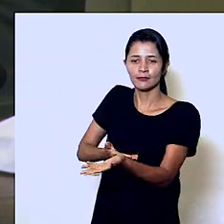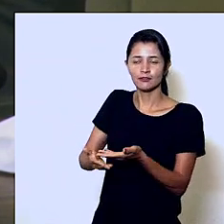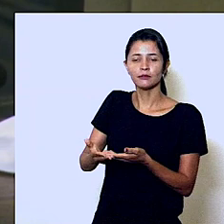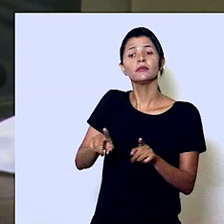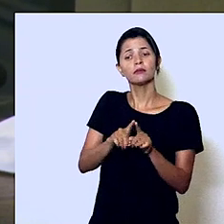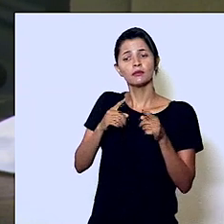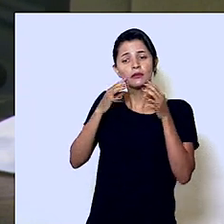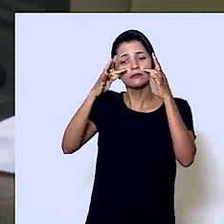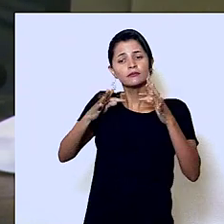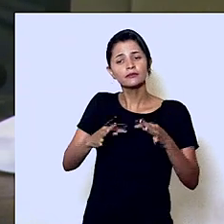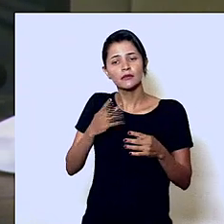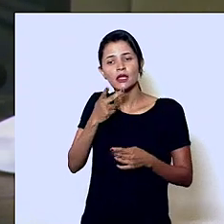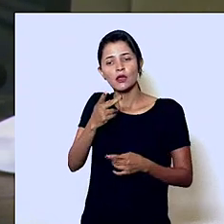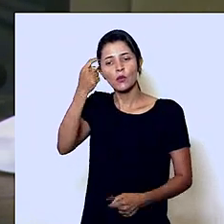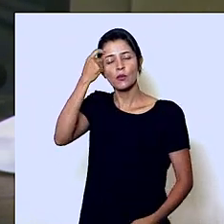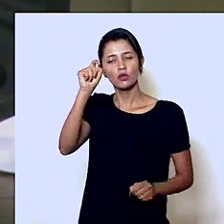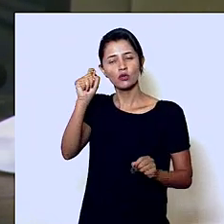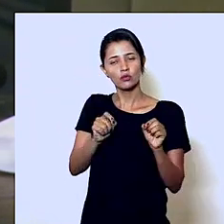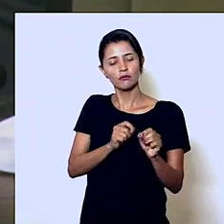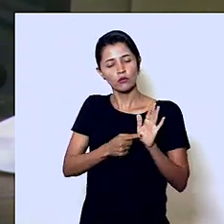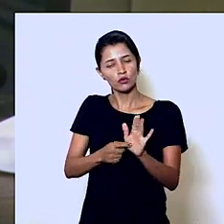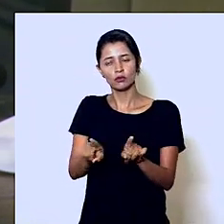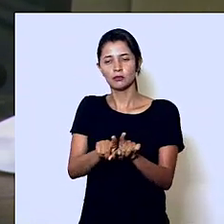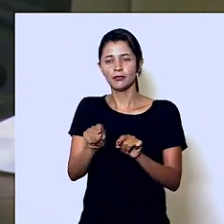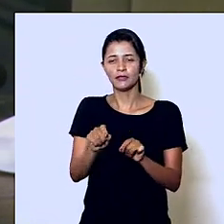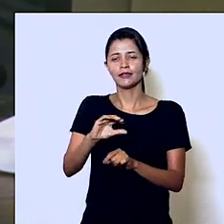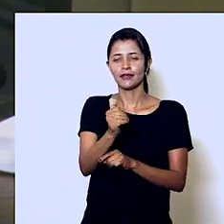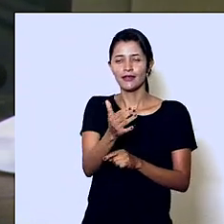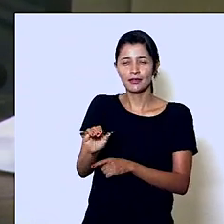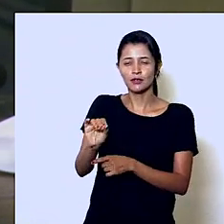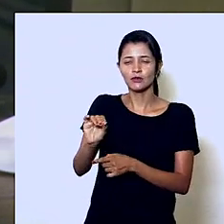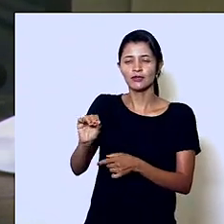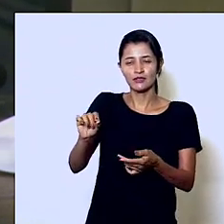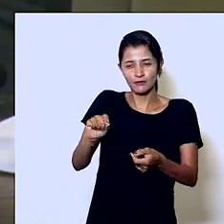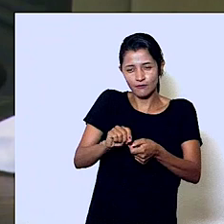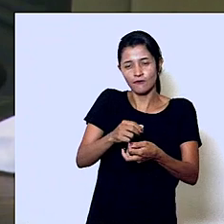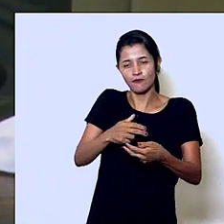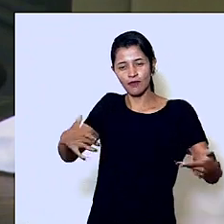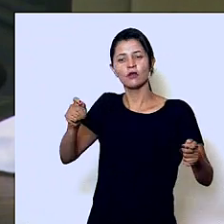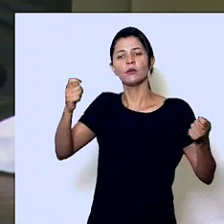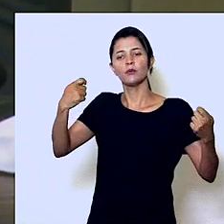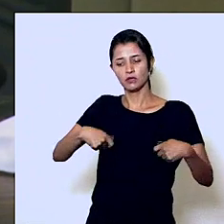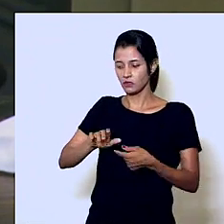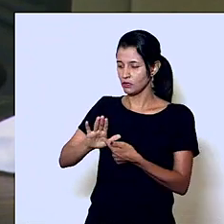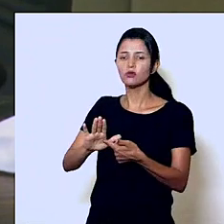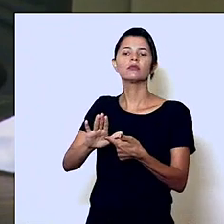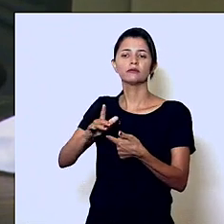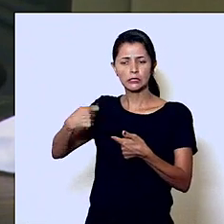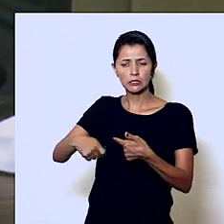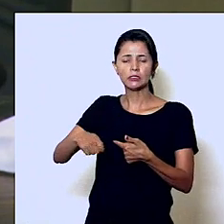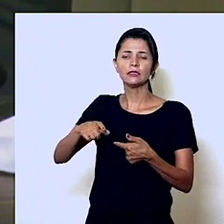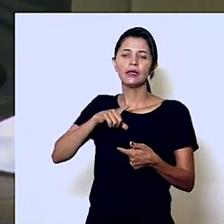evidente também que essas ações, essas realizações, precisam ser vistas e devidamente